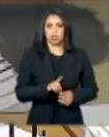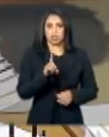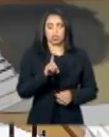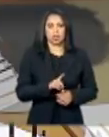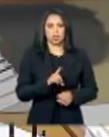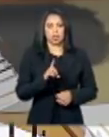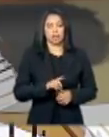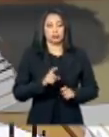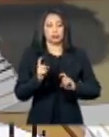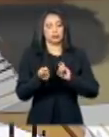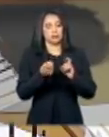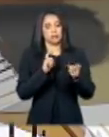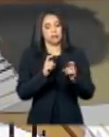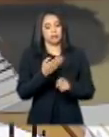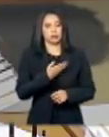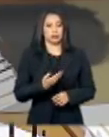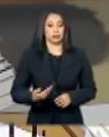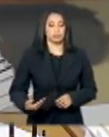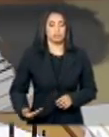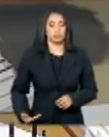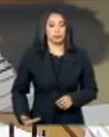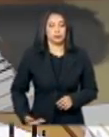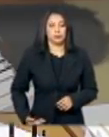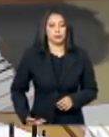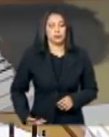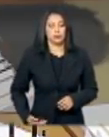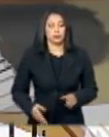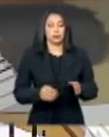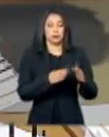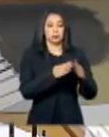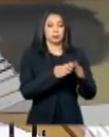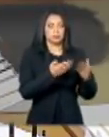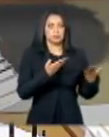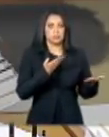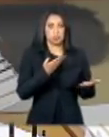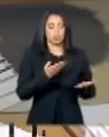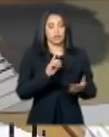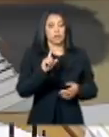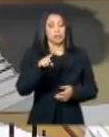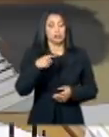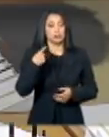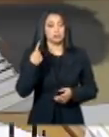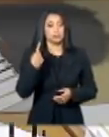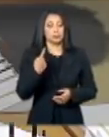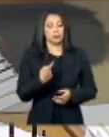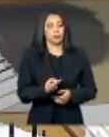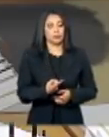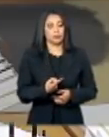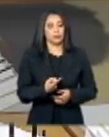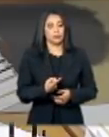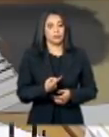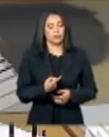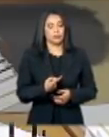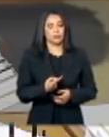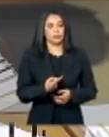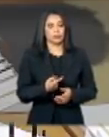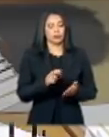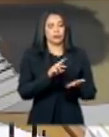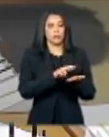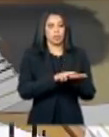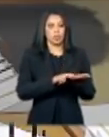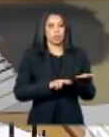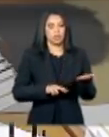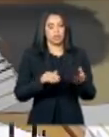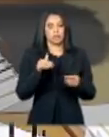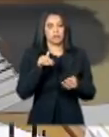anistia do impetrante e passou então a o relator no voto